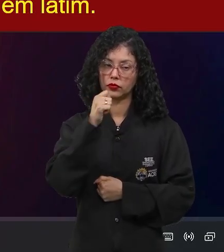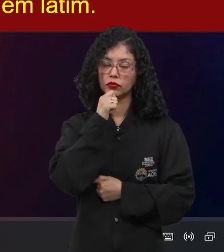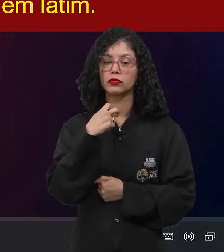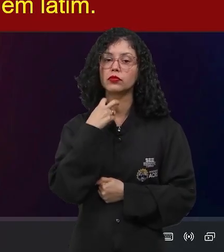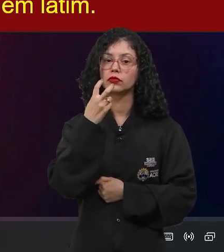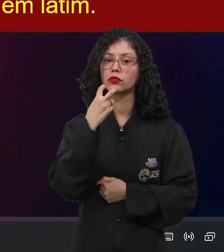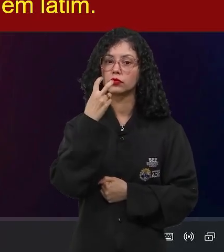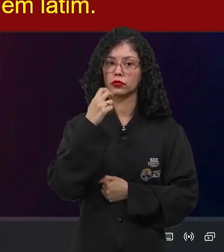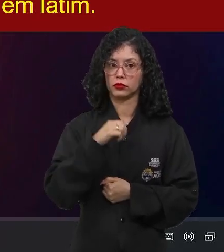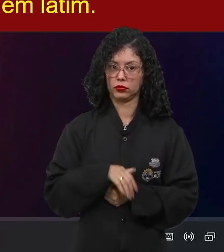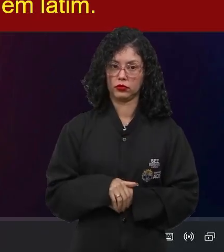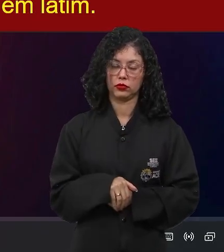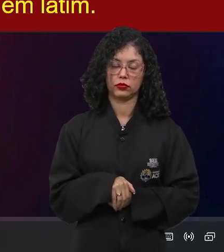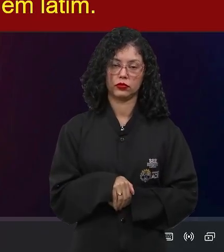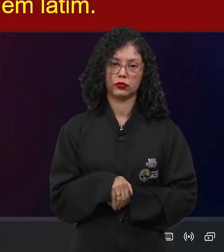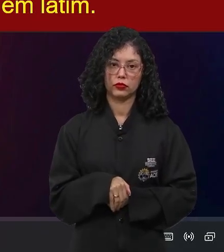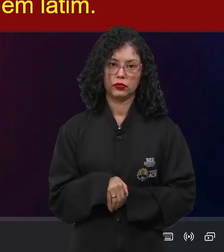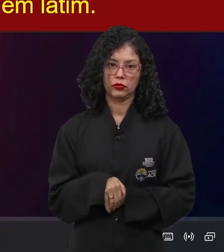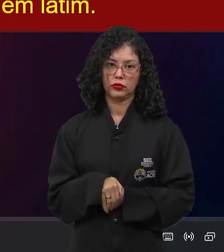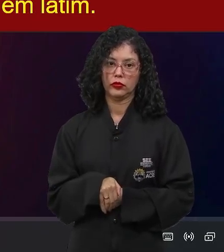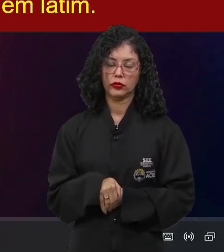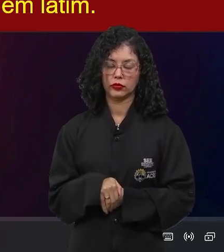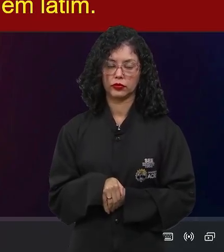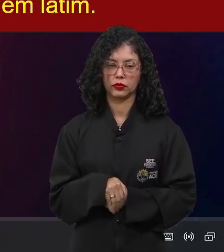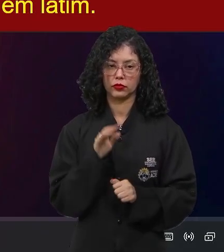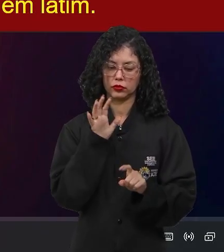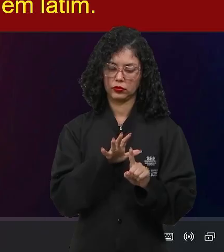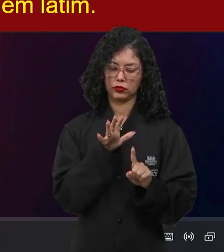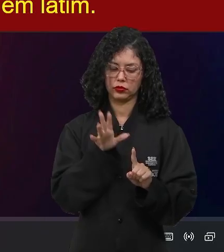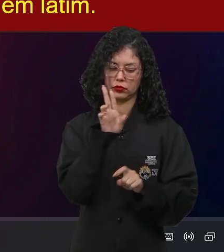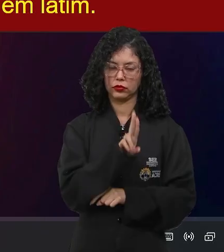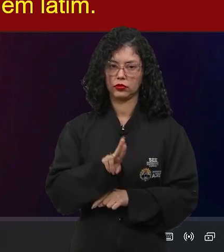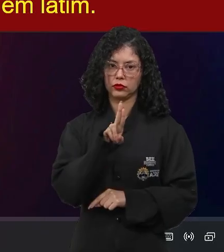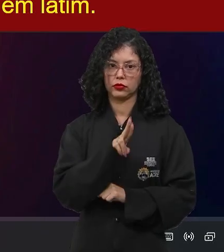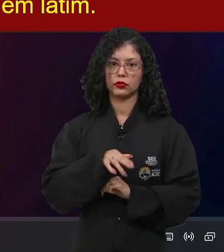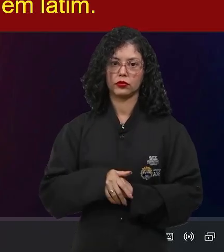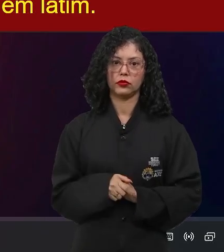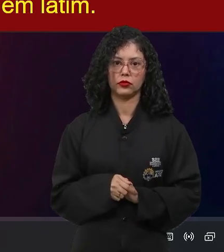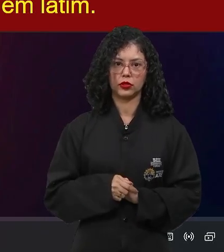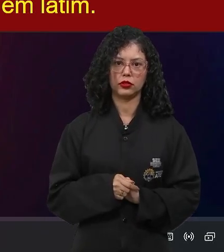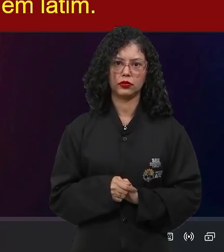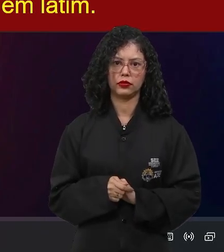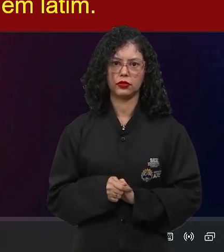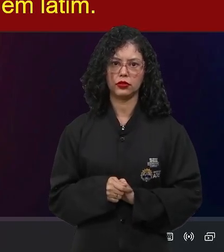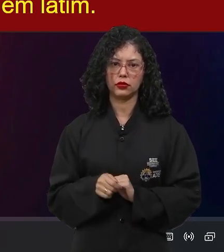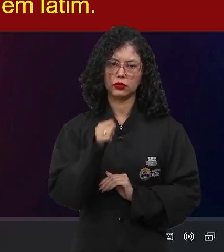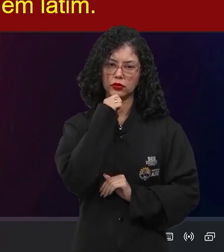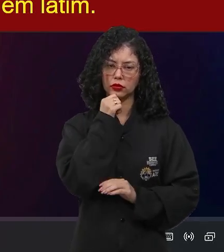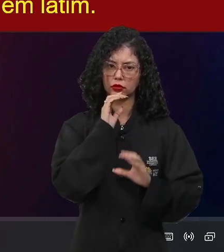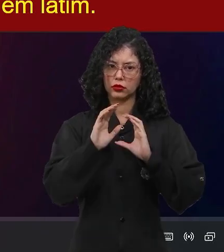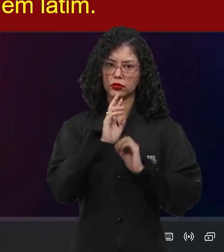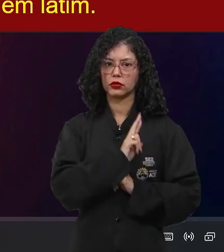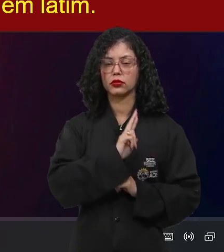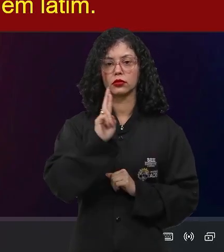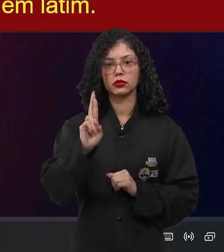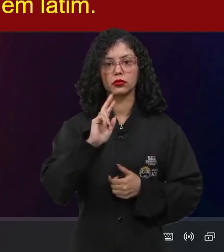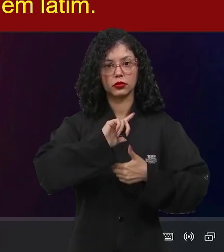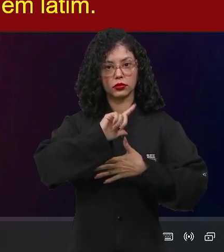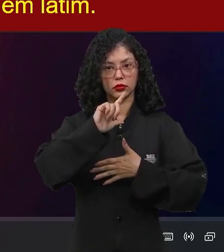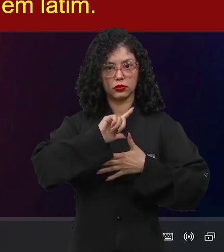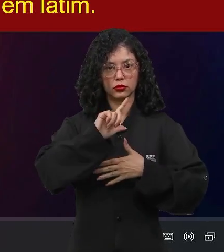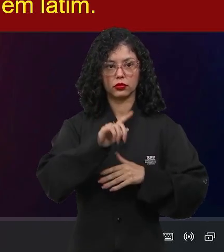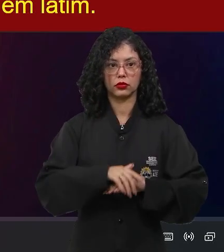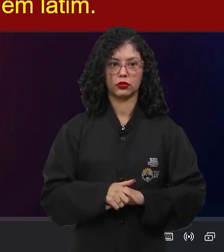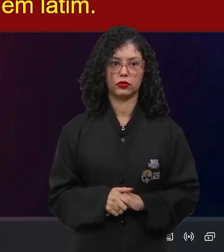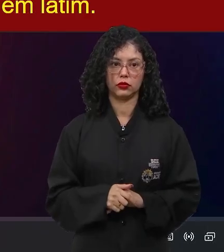aquela voz, né, pura ali, sem a influência de instrumentos musicais, e é um canto religioso